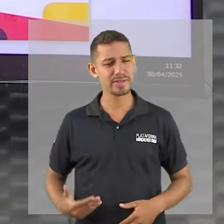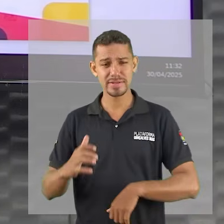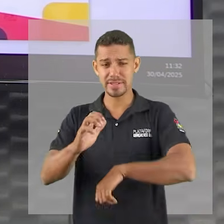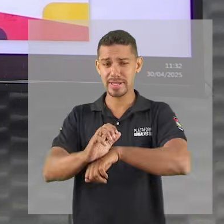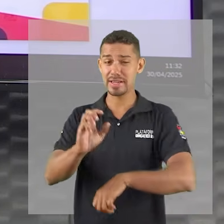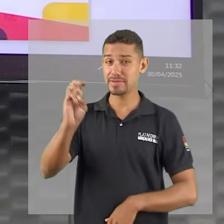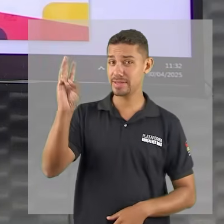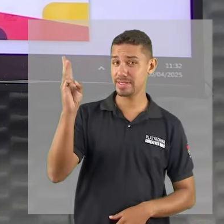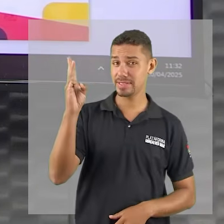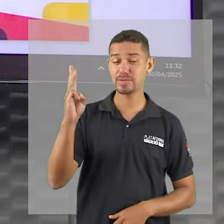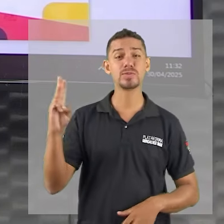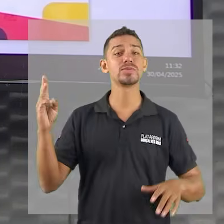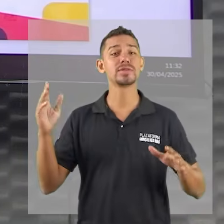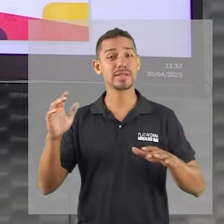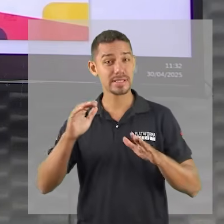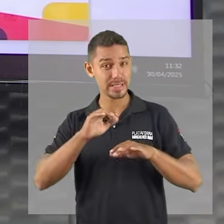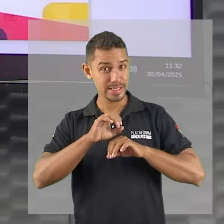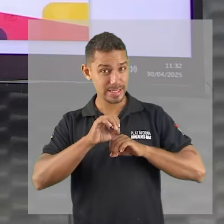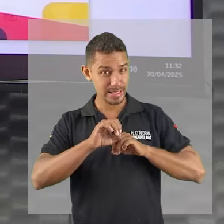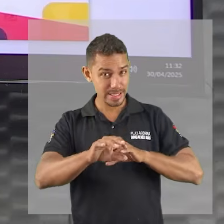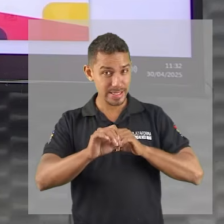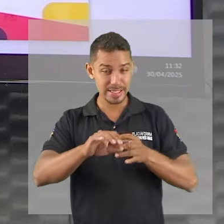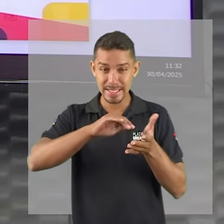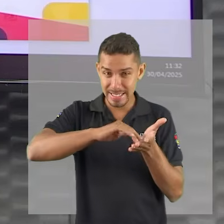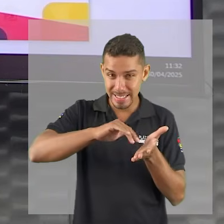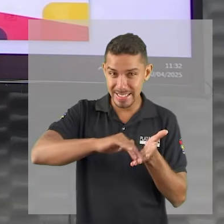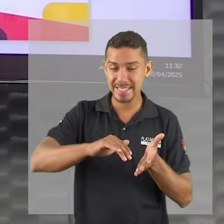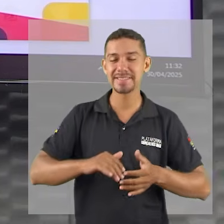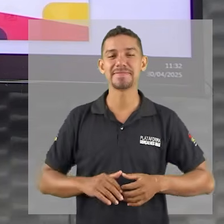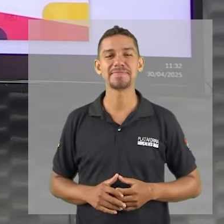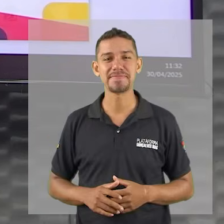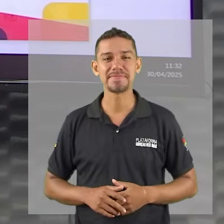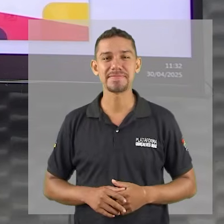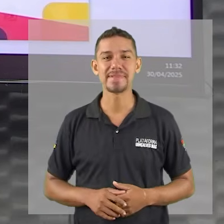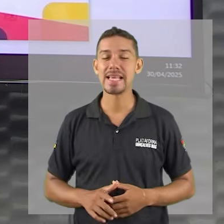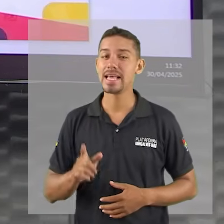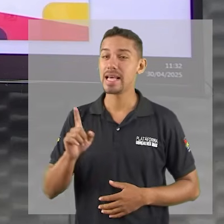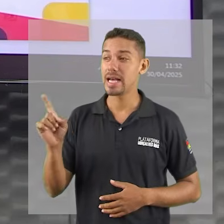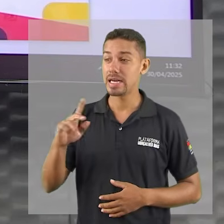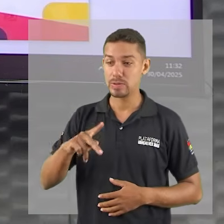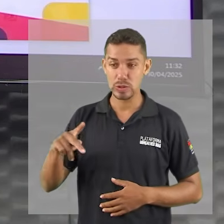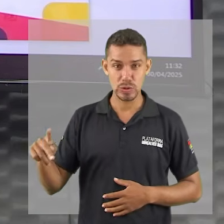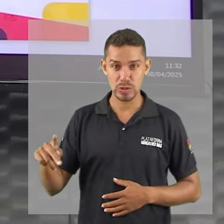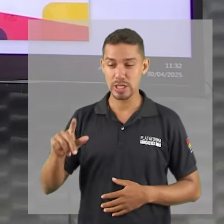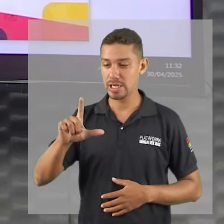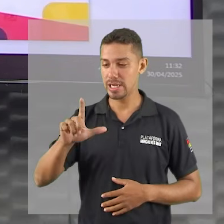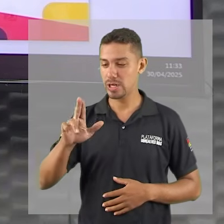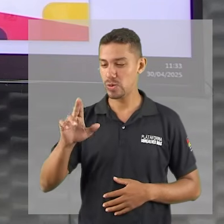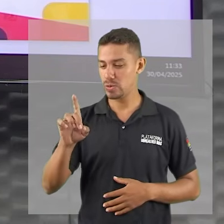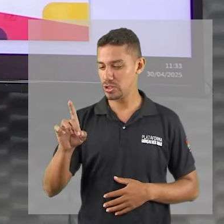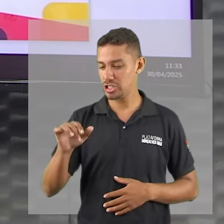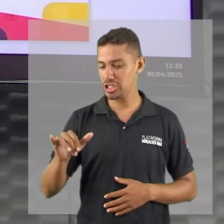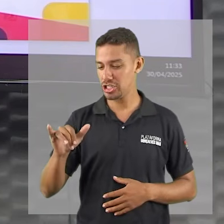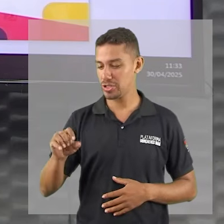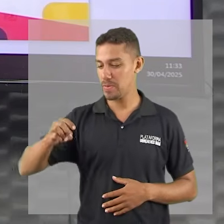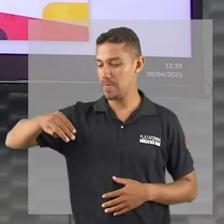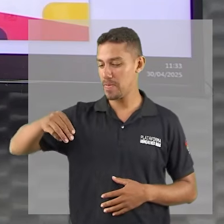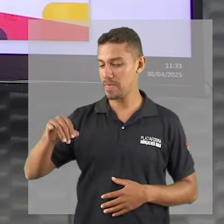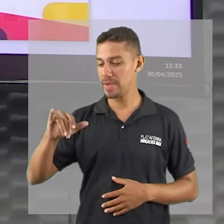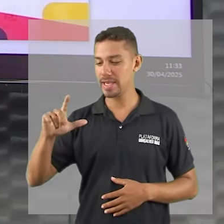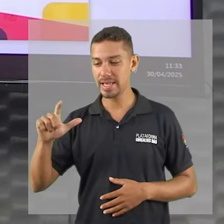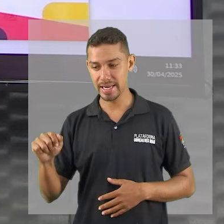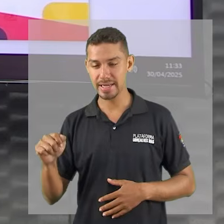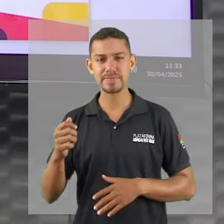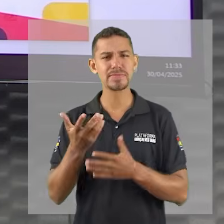do Maranhão com a Secretaria de Estado da Educação. Eu sou a professora Ludmila Furtado e estou aqui com vocês novamente para a gente dialogar